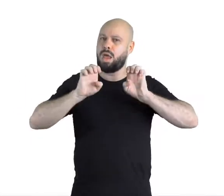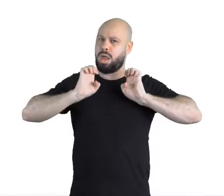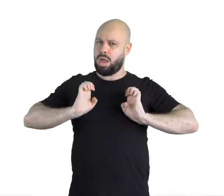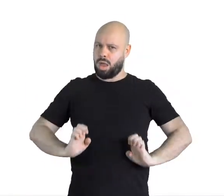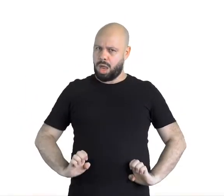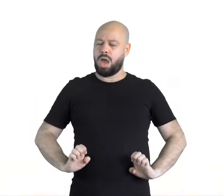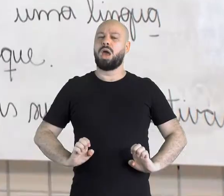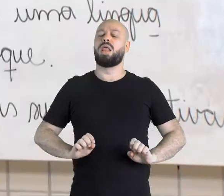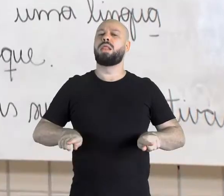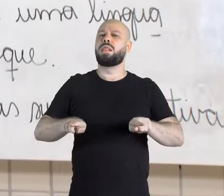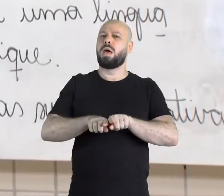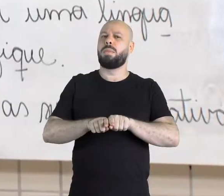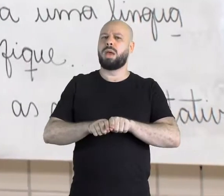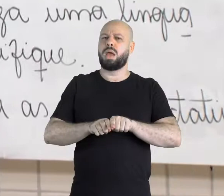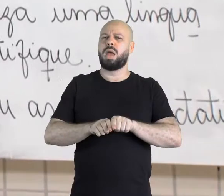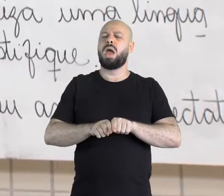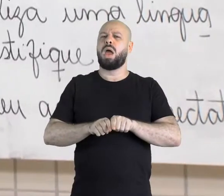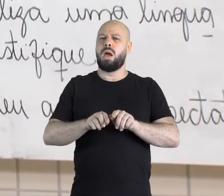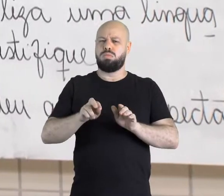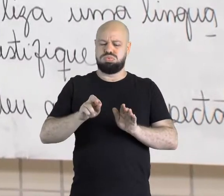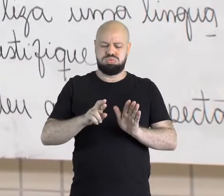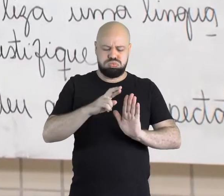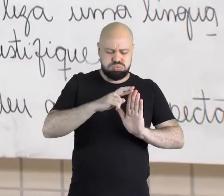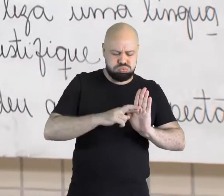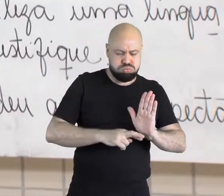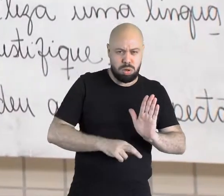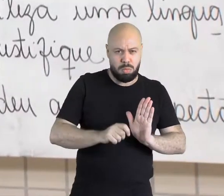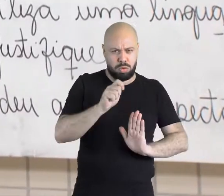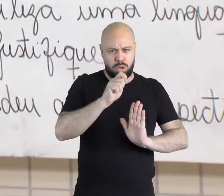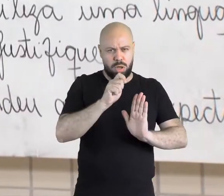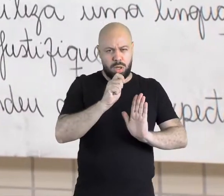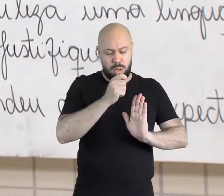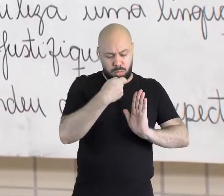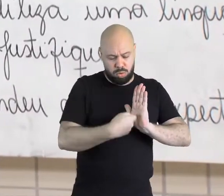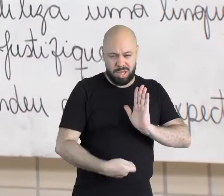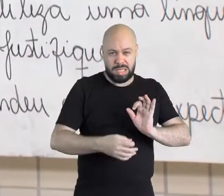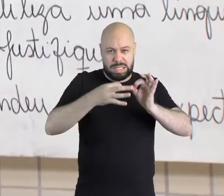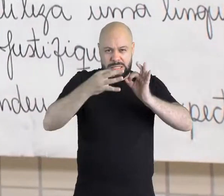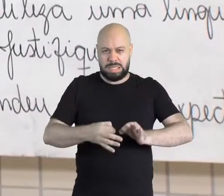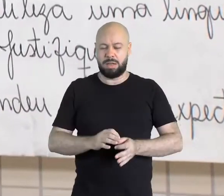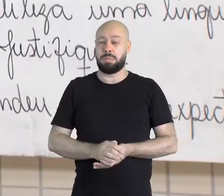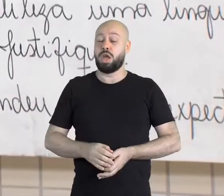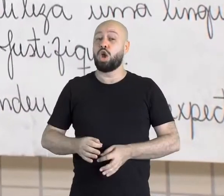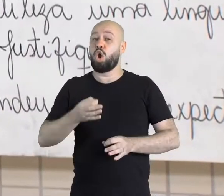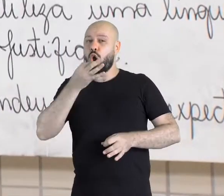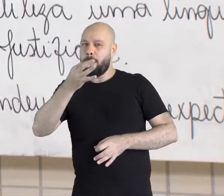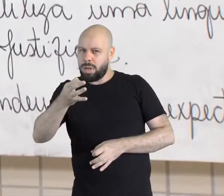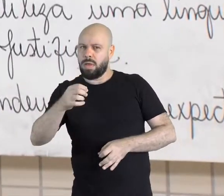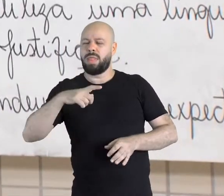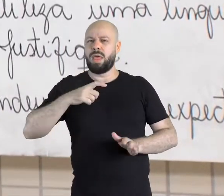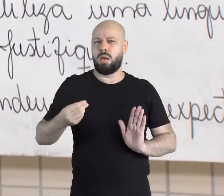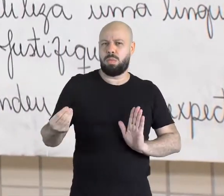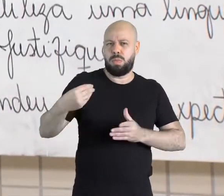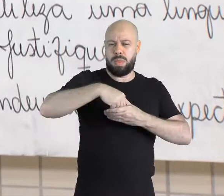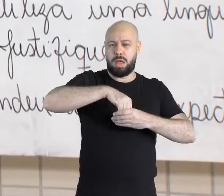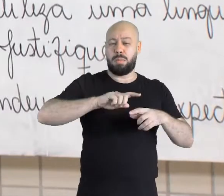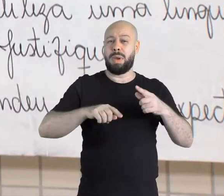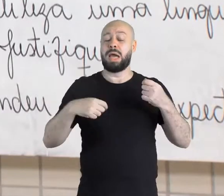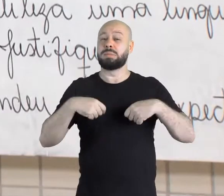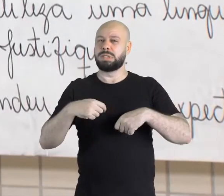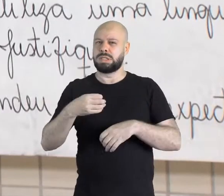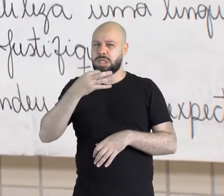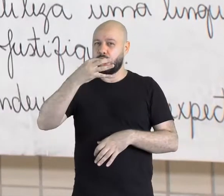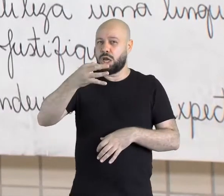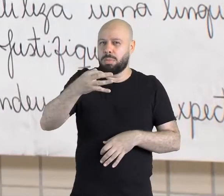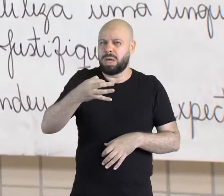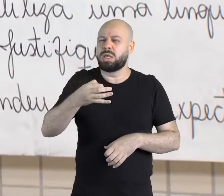da escrita. É um texto que você vai emitir sua opinião, mas para você emitir sua opinião, você tem que emitir de